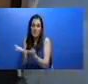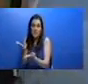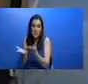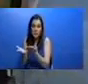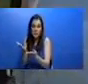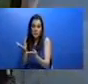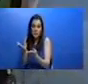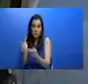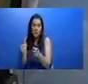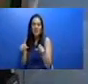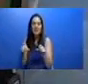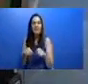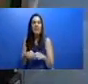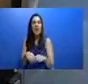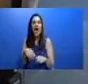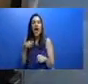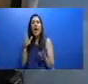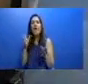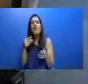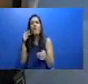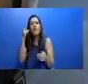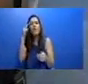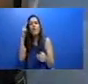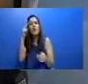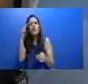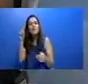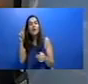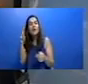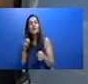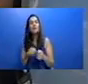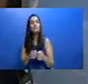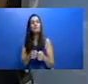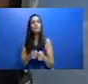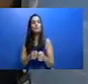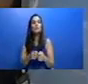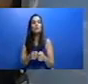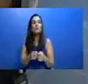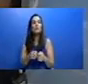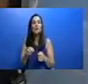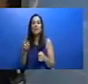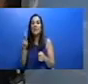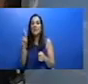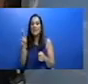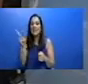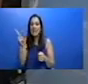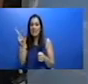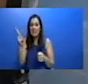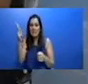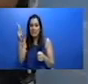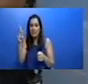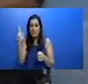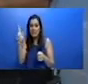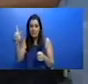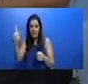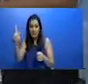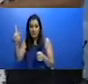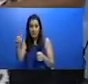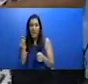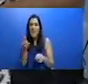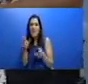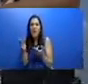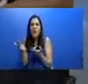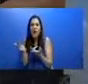no segundo ano, né? Então, agora nós vamos relembrar. 1 quilograma, que nós também chamamos de quilo, é igual a 1000